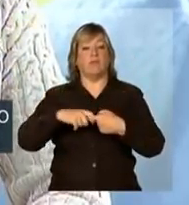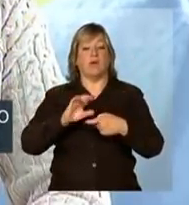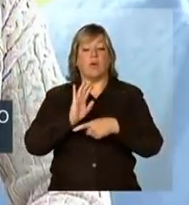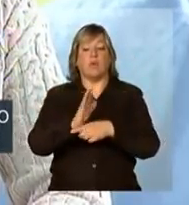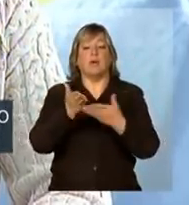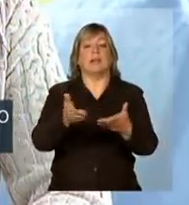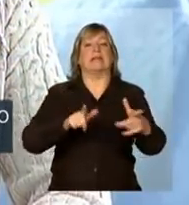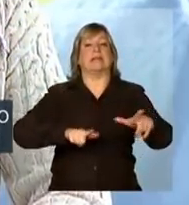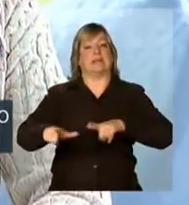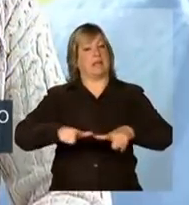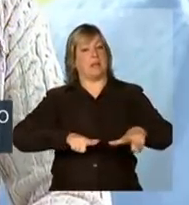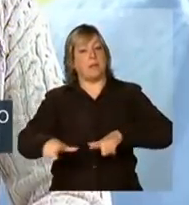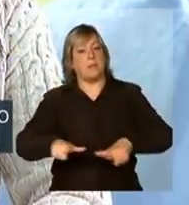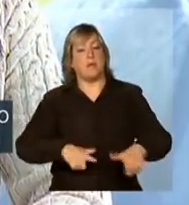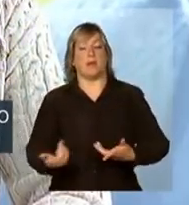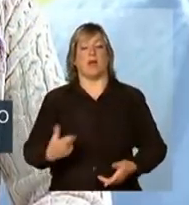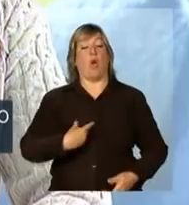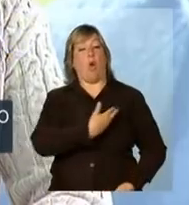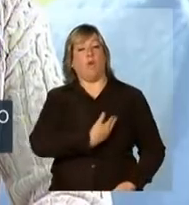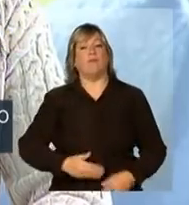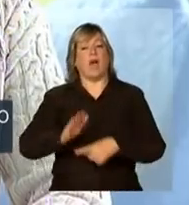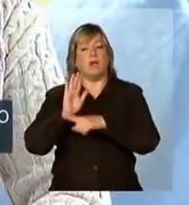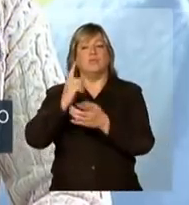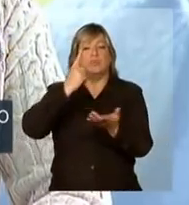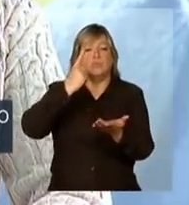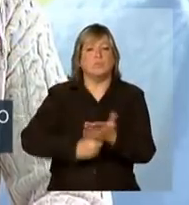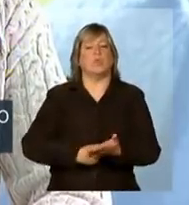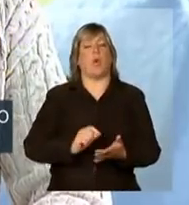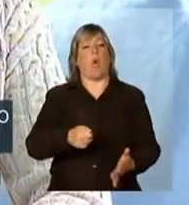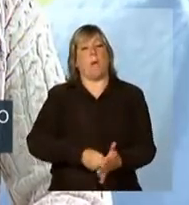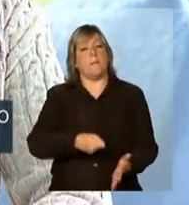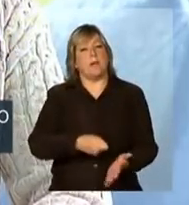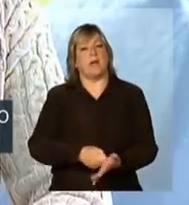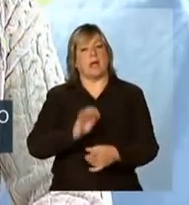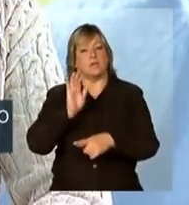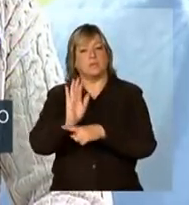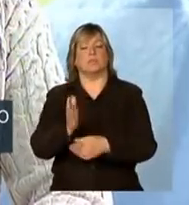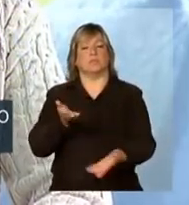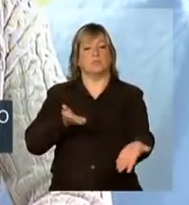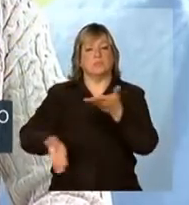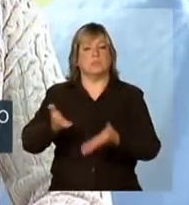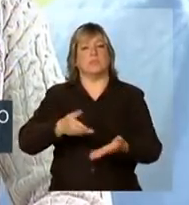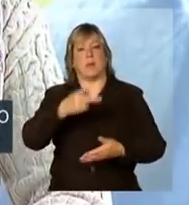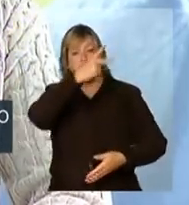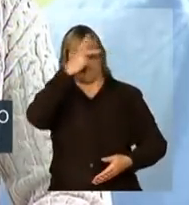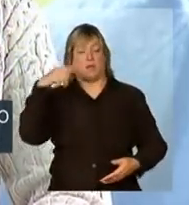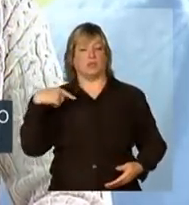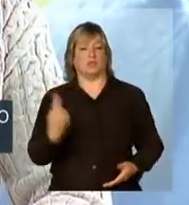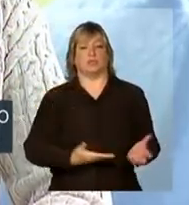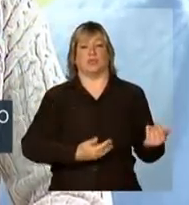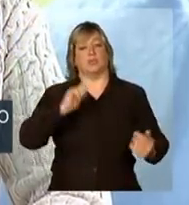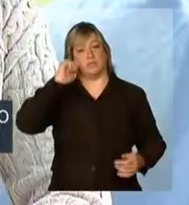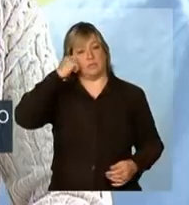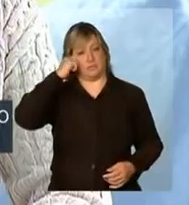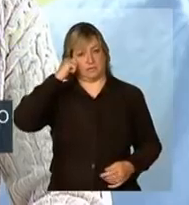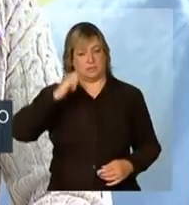ela, que o Estado cumpra o seu dever de trabalhar em prol da vida dessa